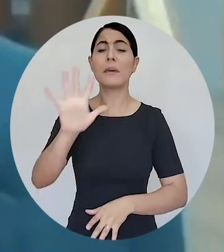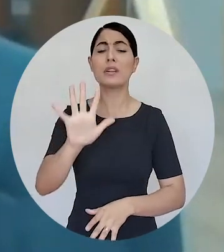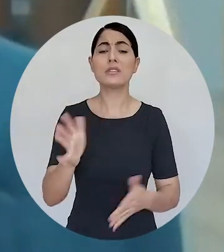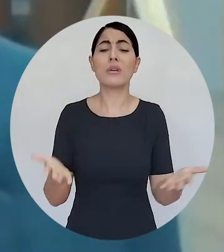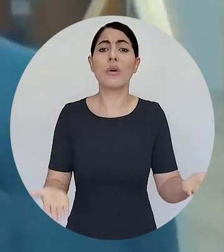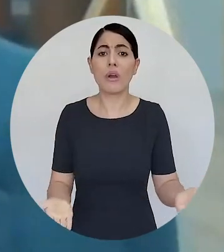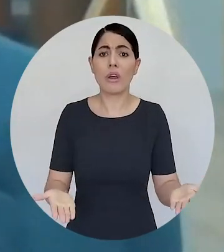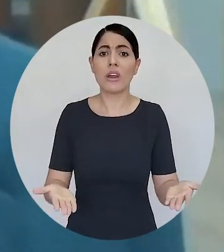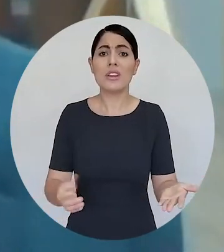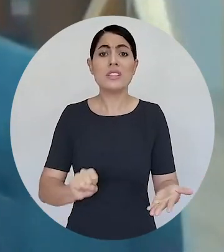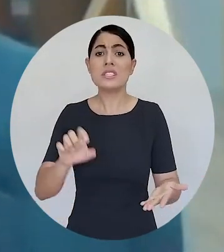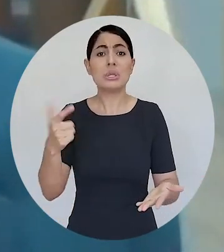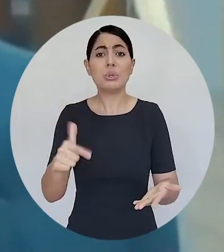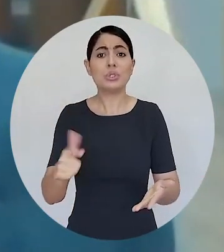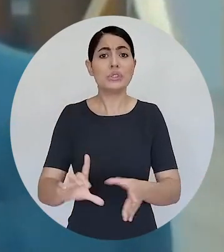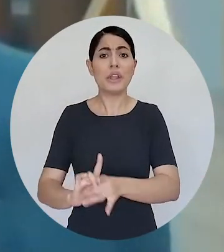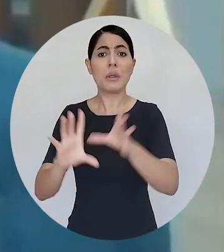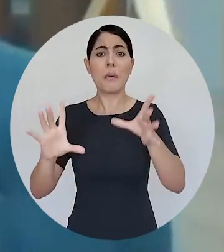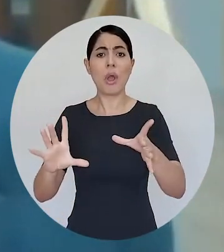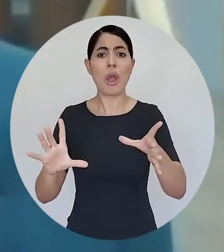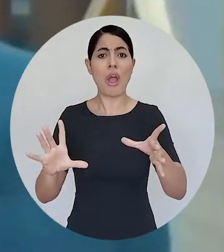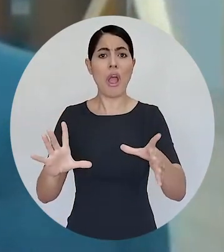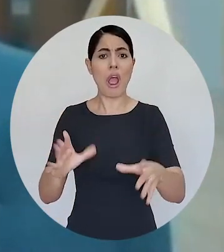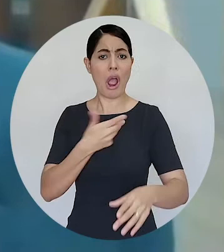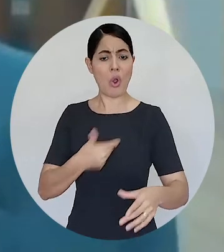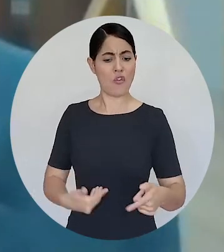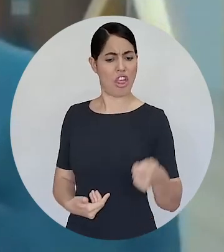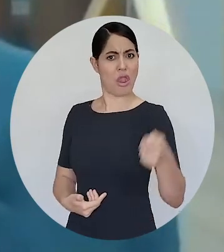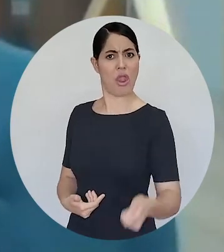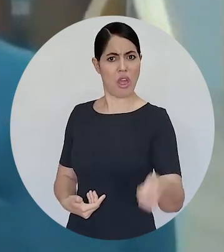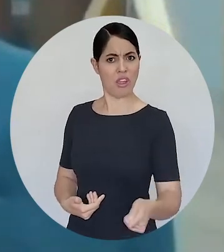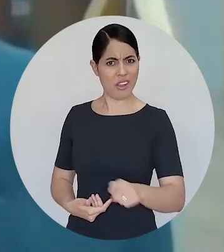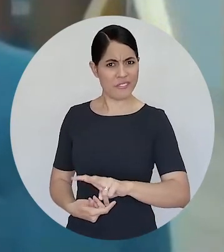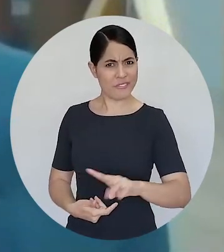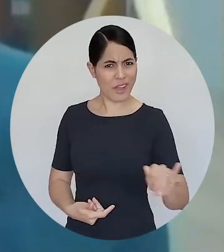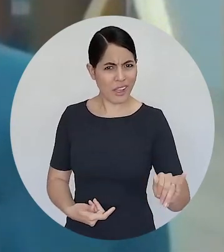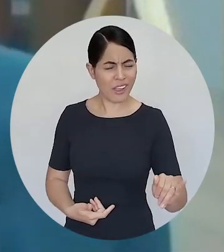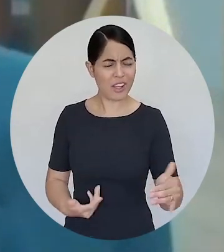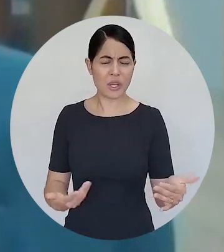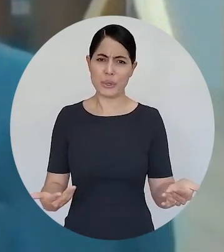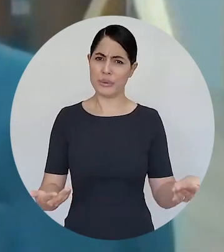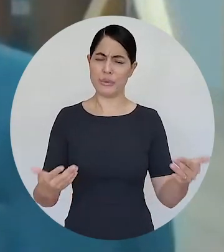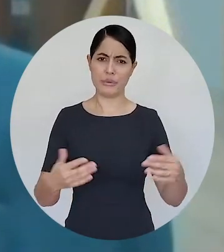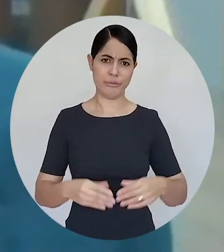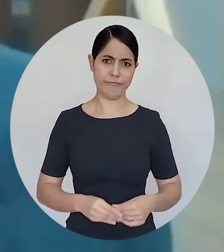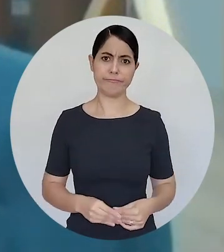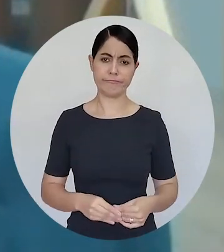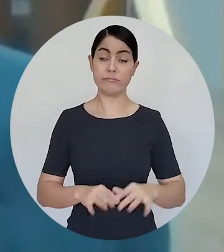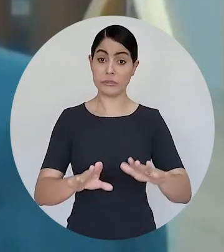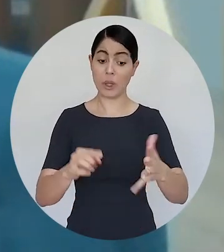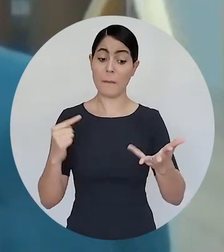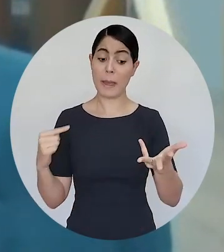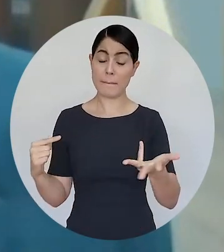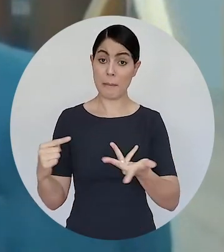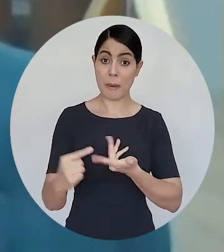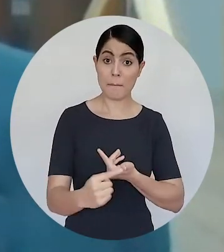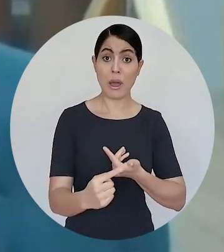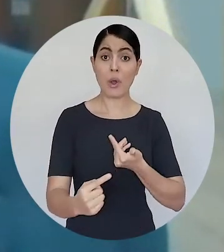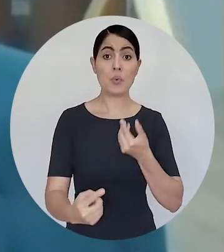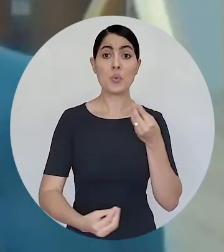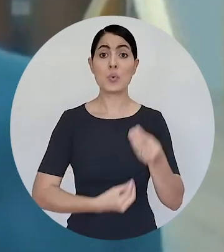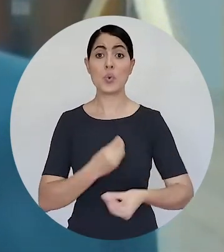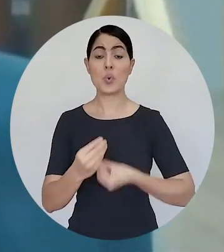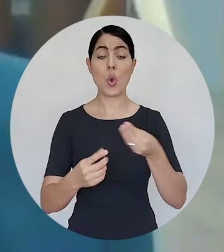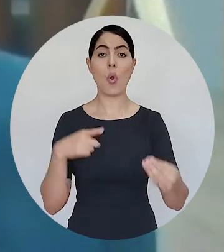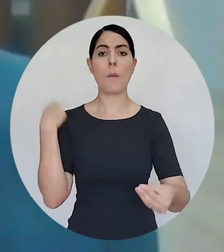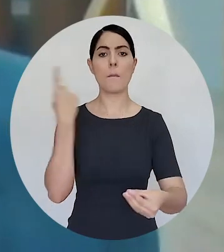nação, pois sem democracia vige o autoritarismo. Por tais razões, a